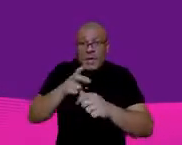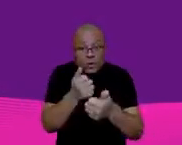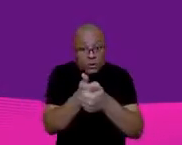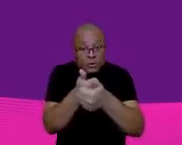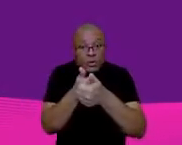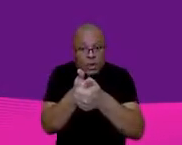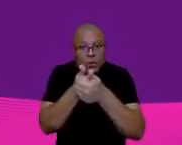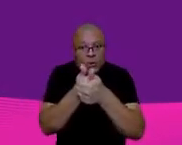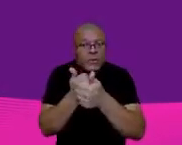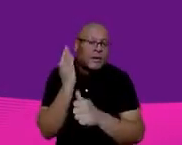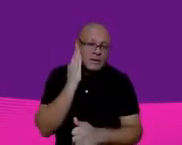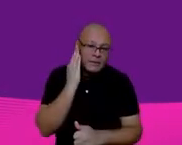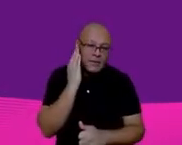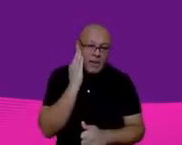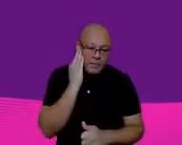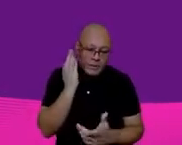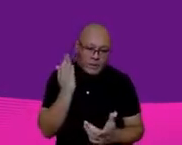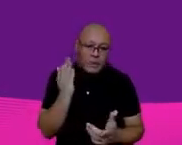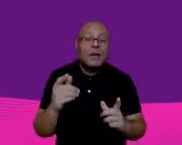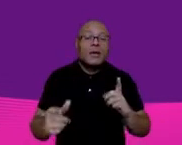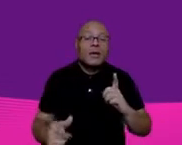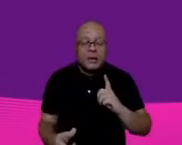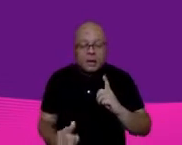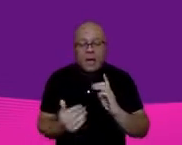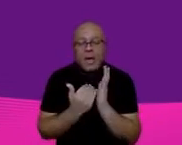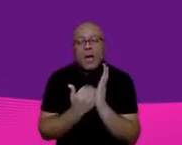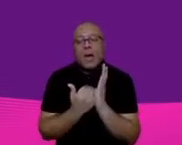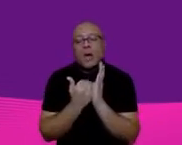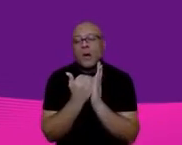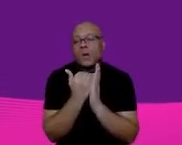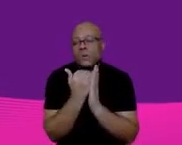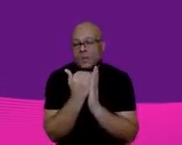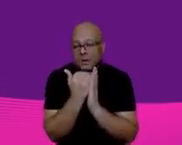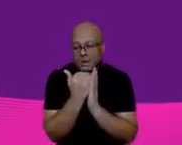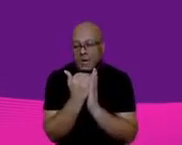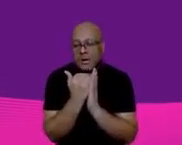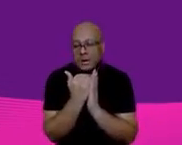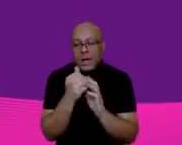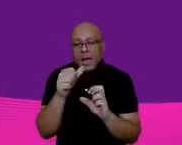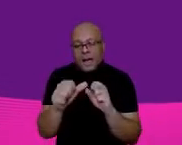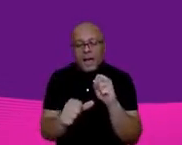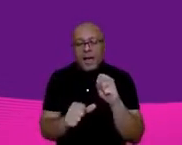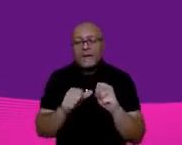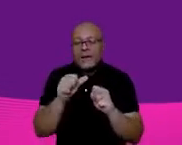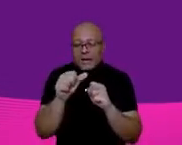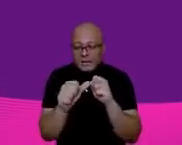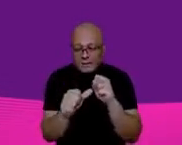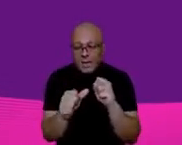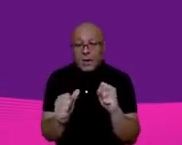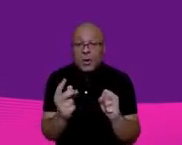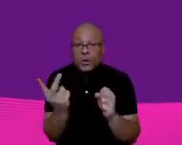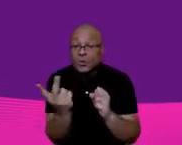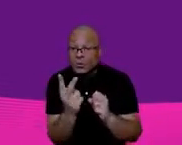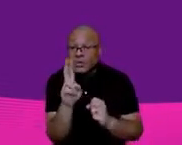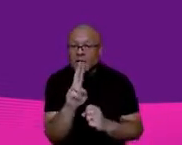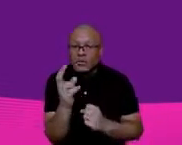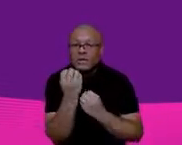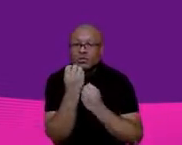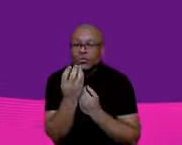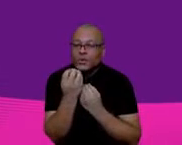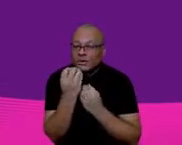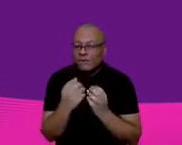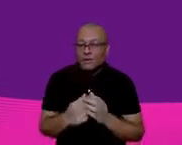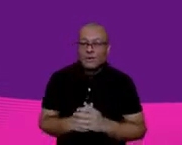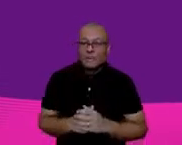isso acontece, nós aumentamos a versão combinada ao passar para essas posições. A maioria